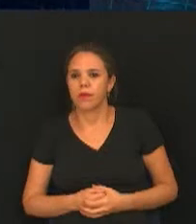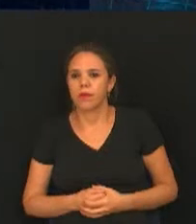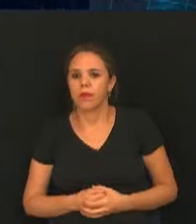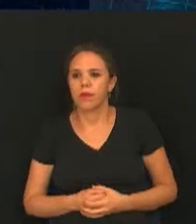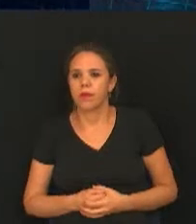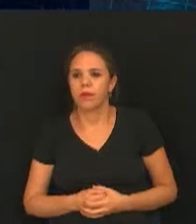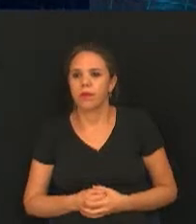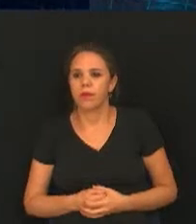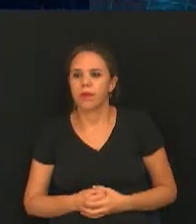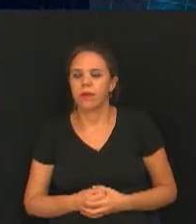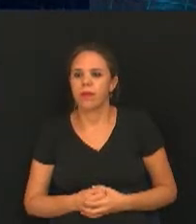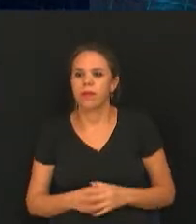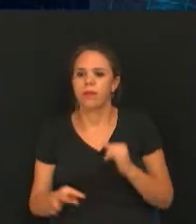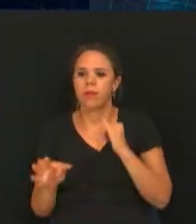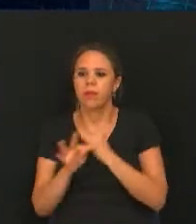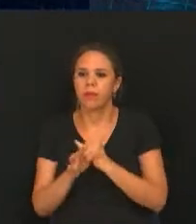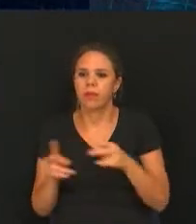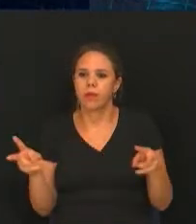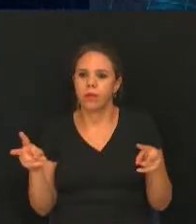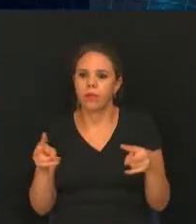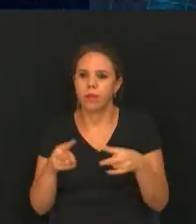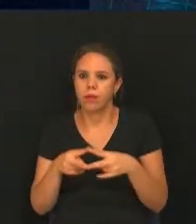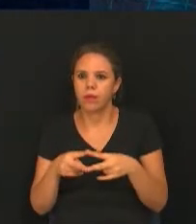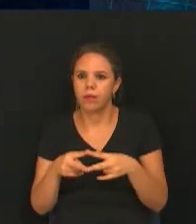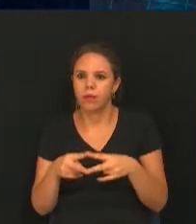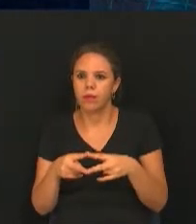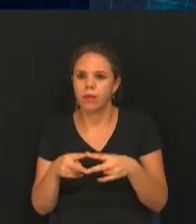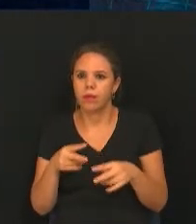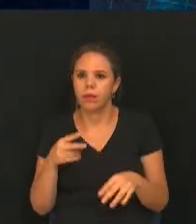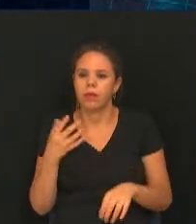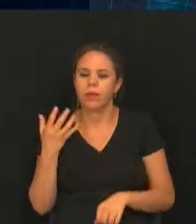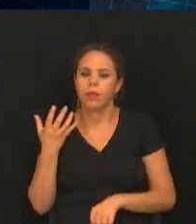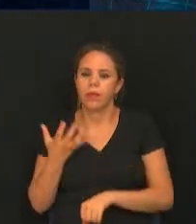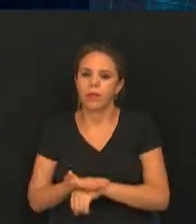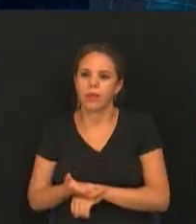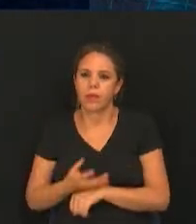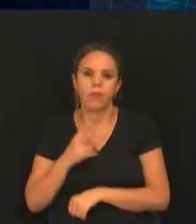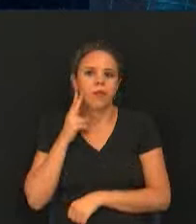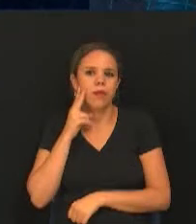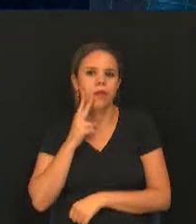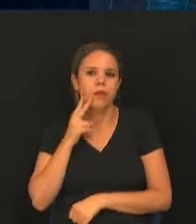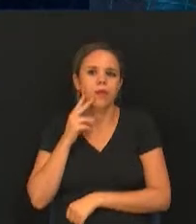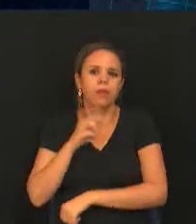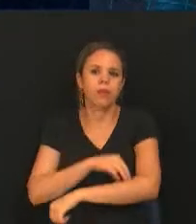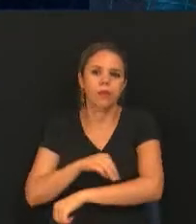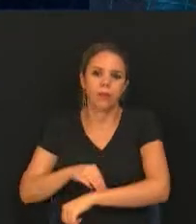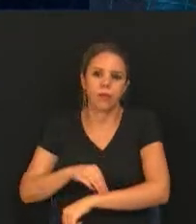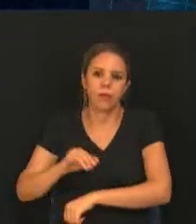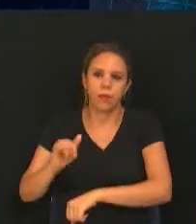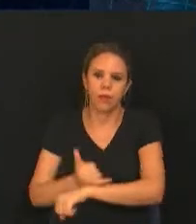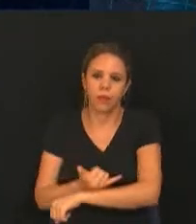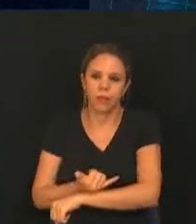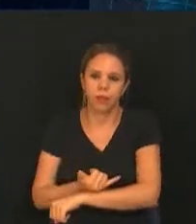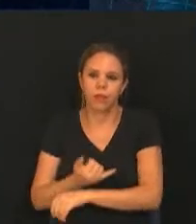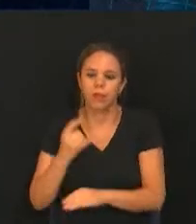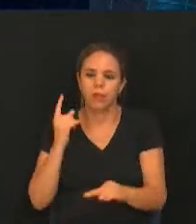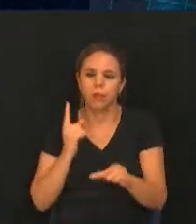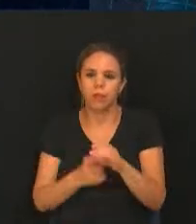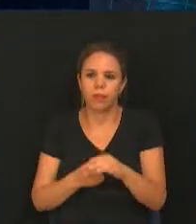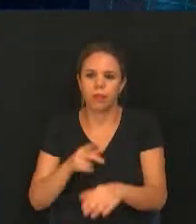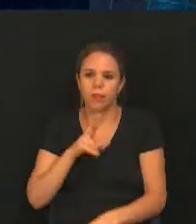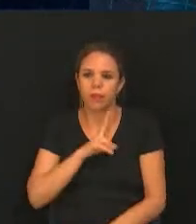RMC. Valinhos, Itatiba, Paulínia, na sequência Nova Odessa, Vinhedo, Montemor,